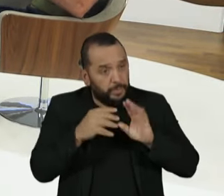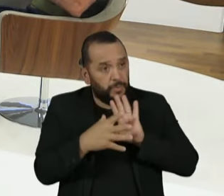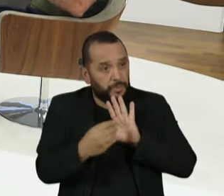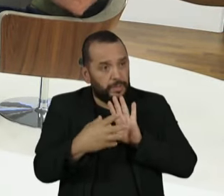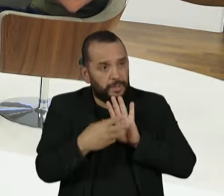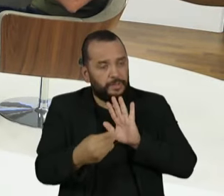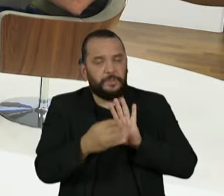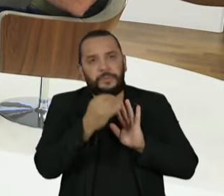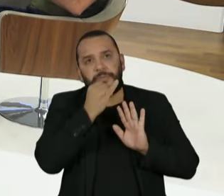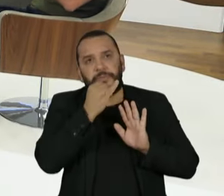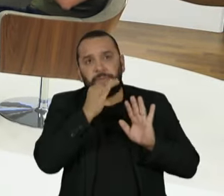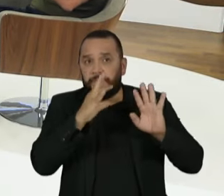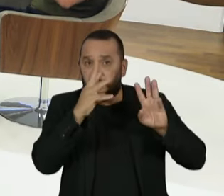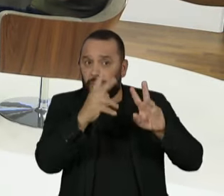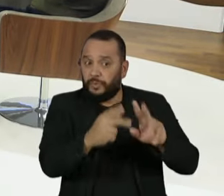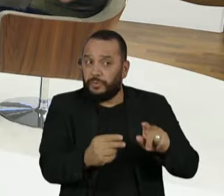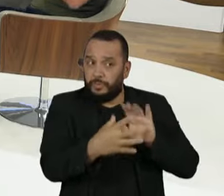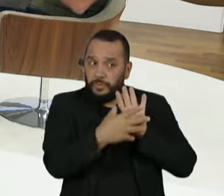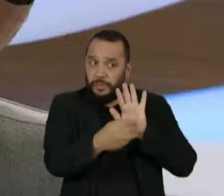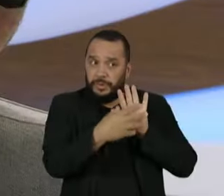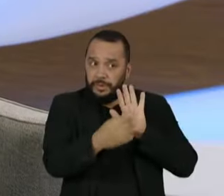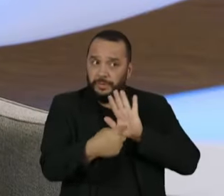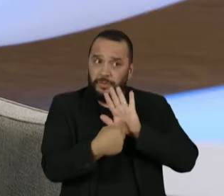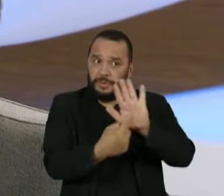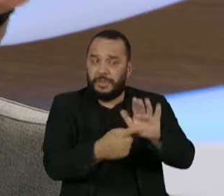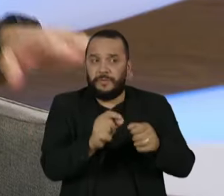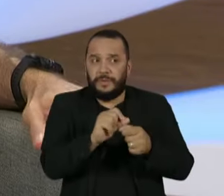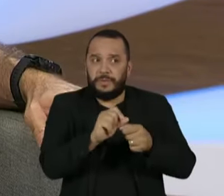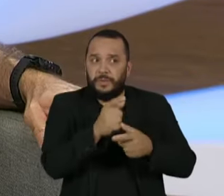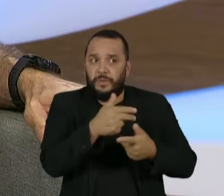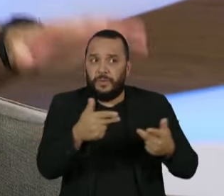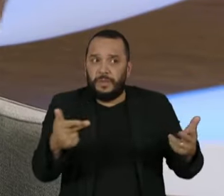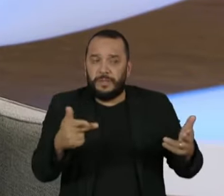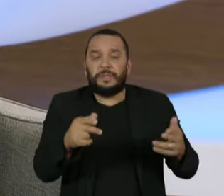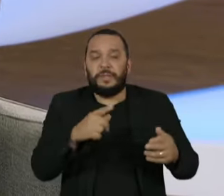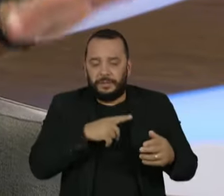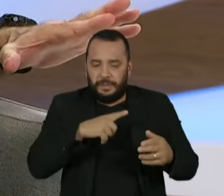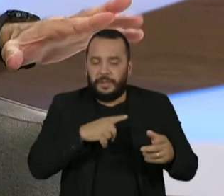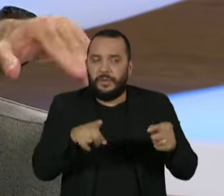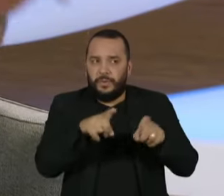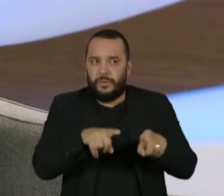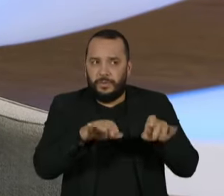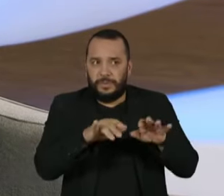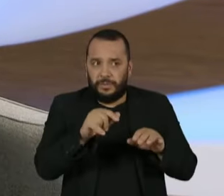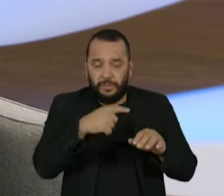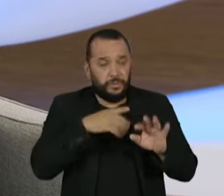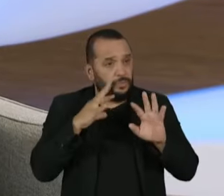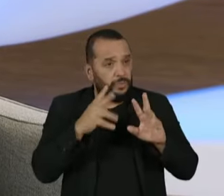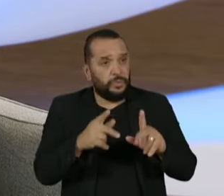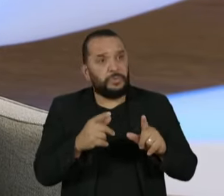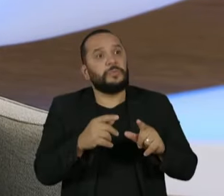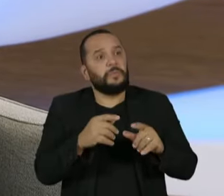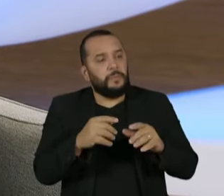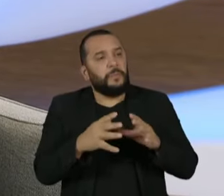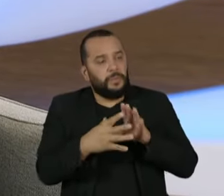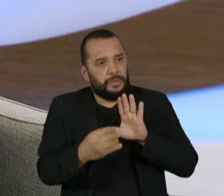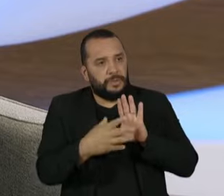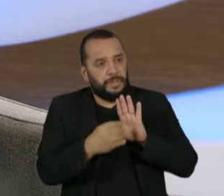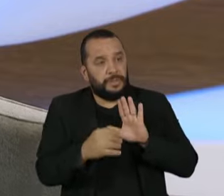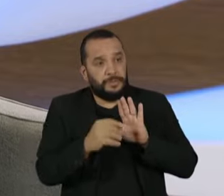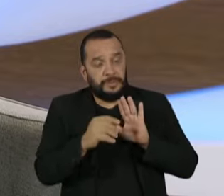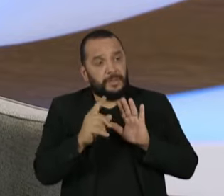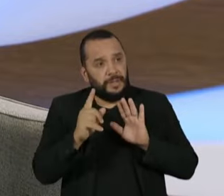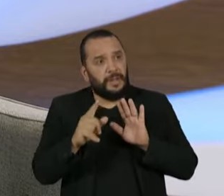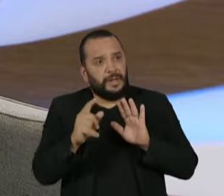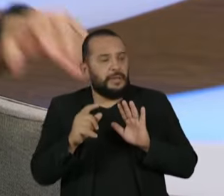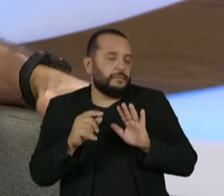o seguinte todos os modelos que vão aparecer para fazer qualquer coisa que envolvam computação para serem consistentes são incompletos Então